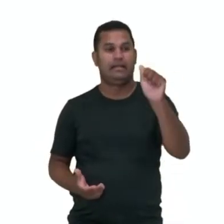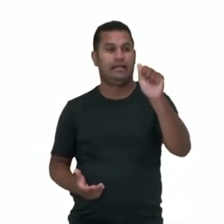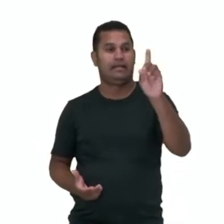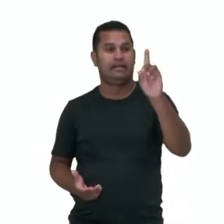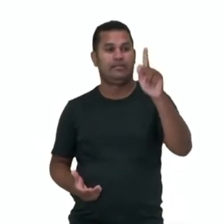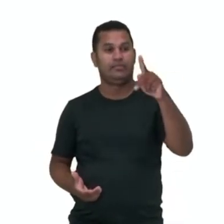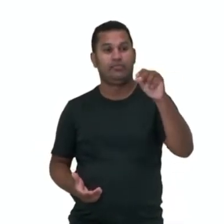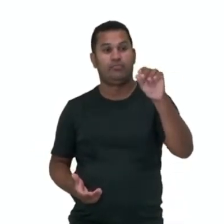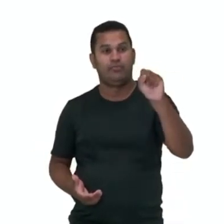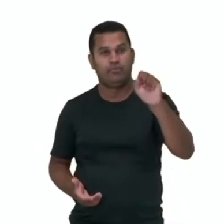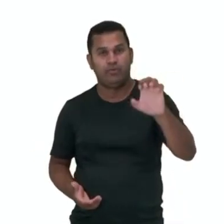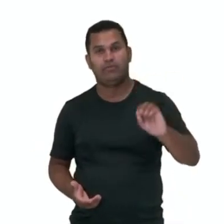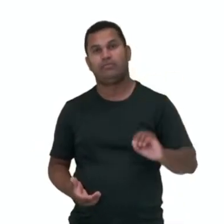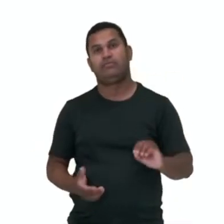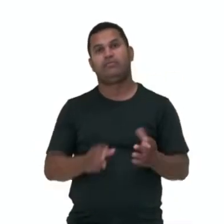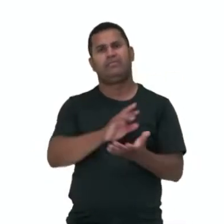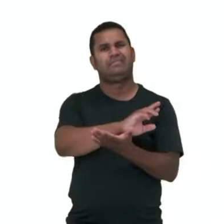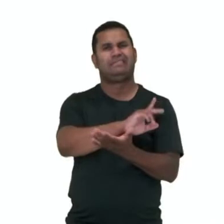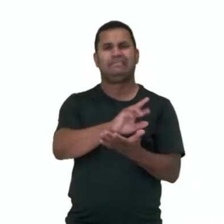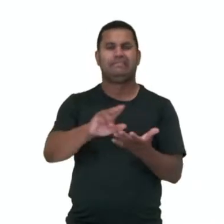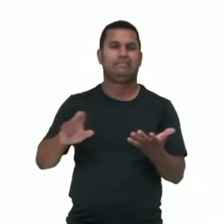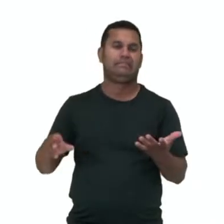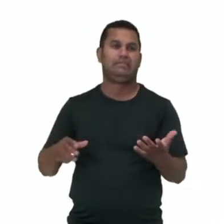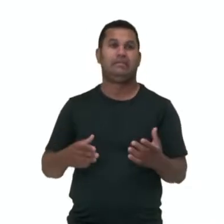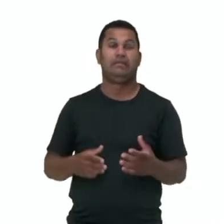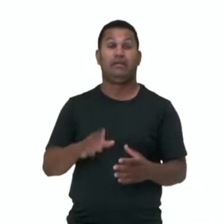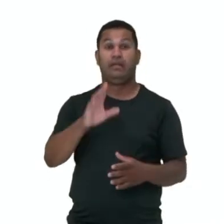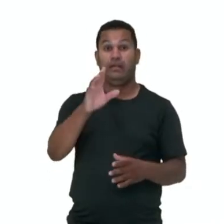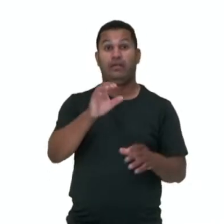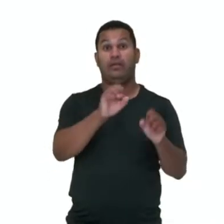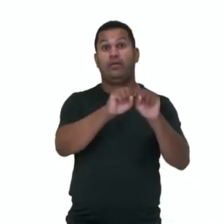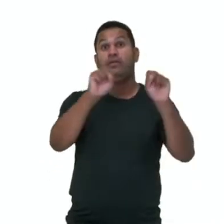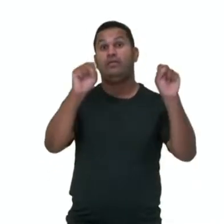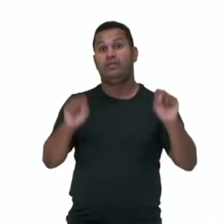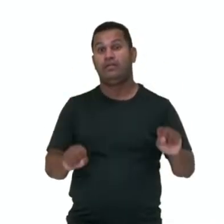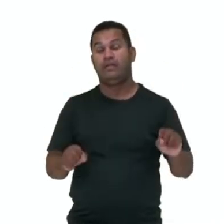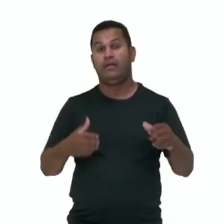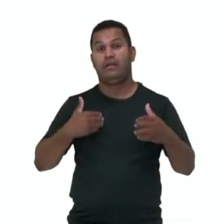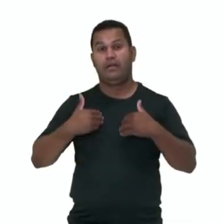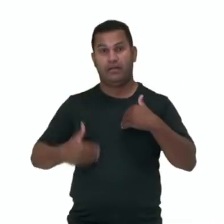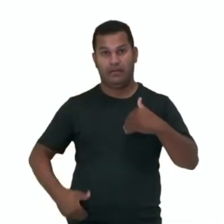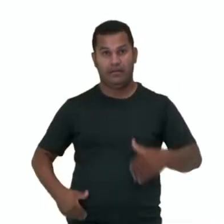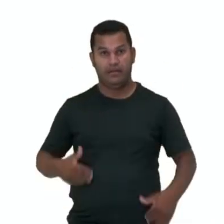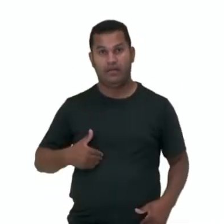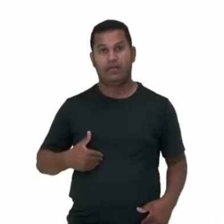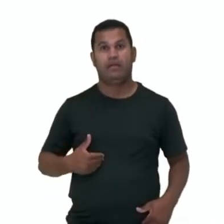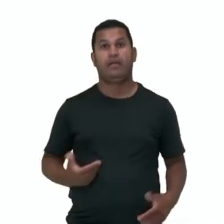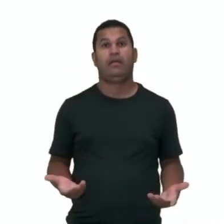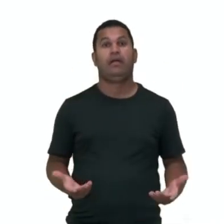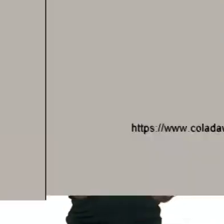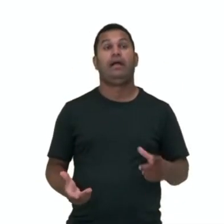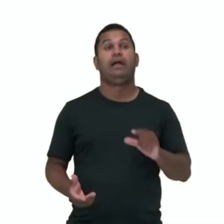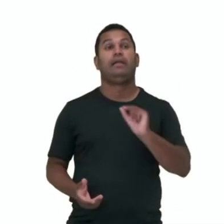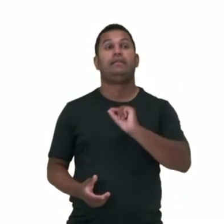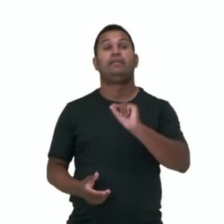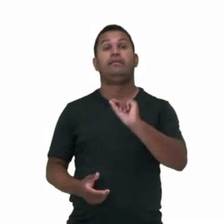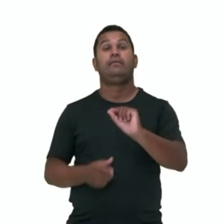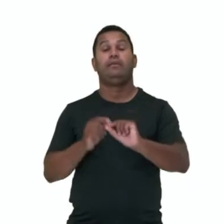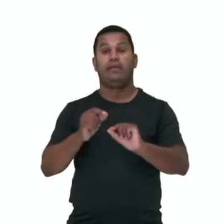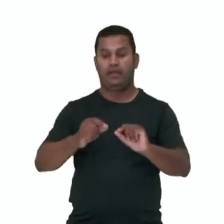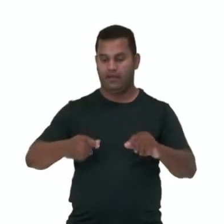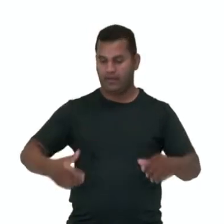osso. Um conjunto de órgãos forma um sistema, por exemplo, o sistema esquelético. E vários